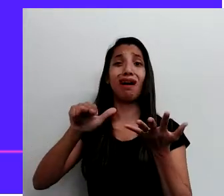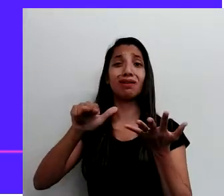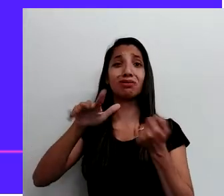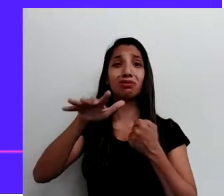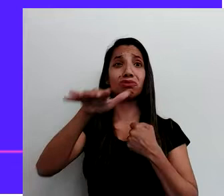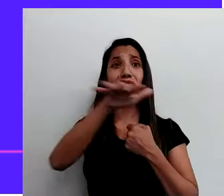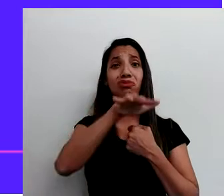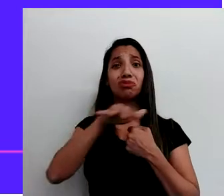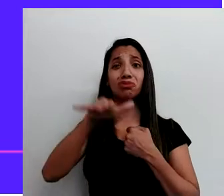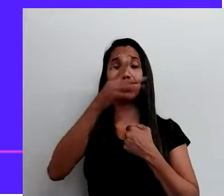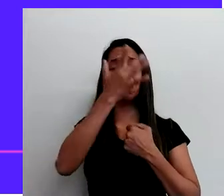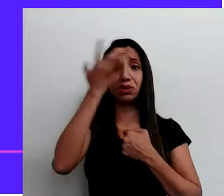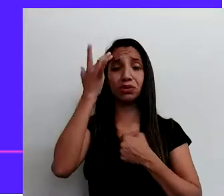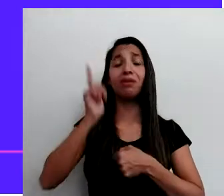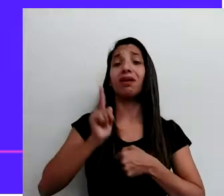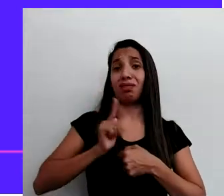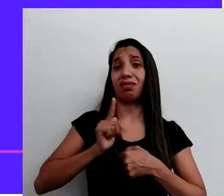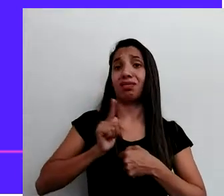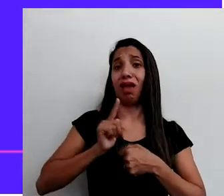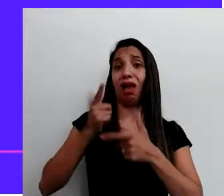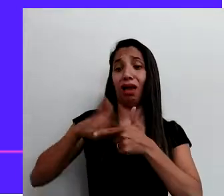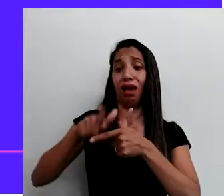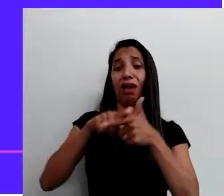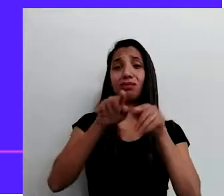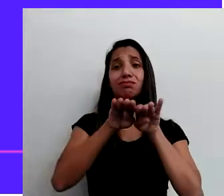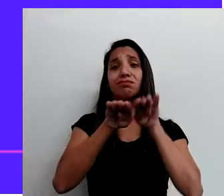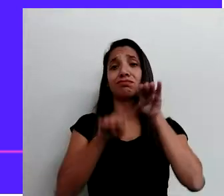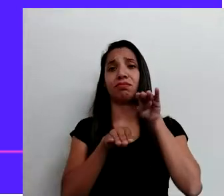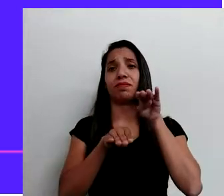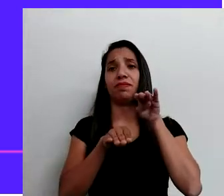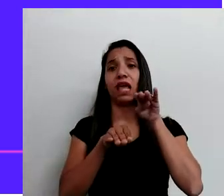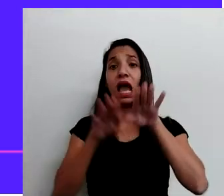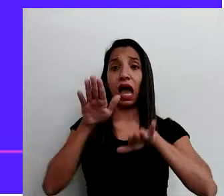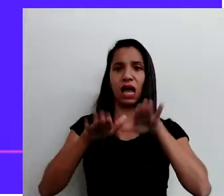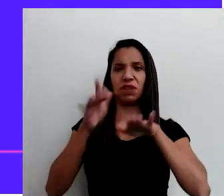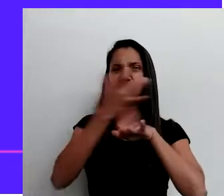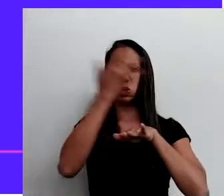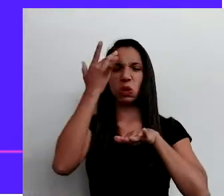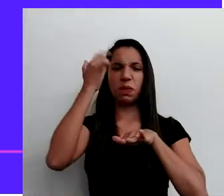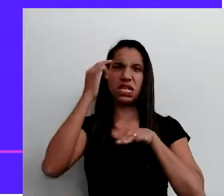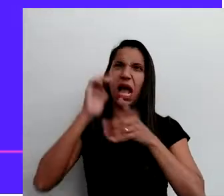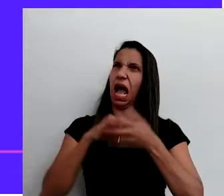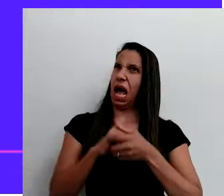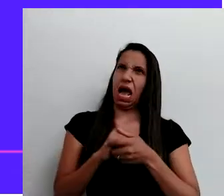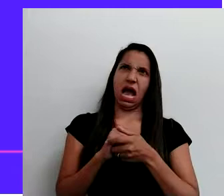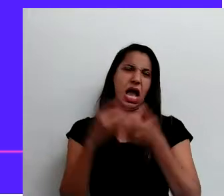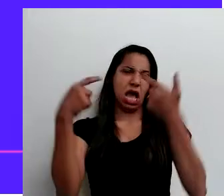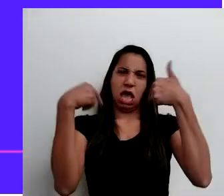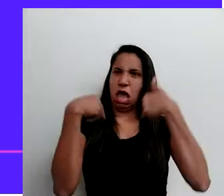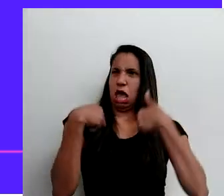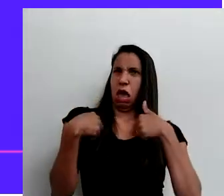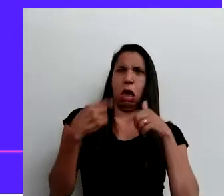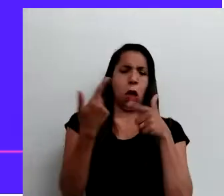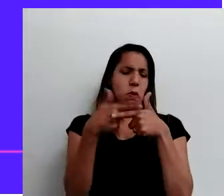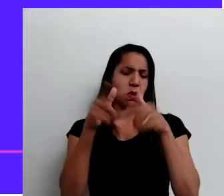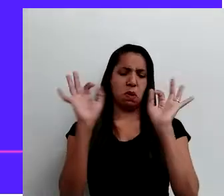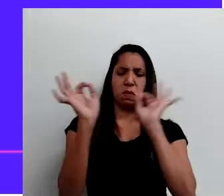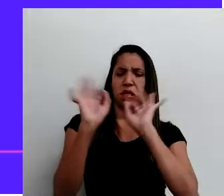achar que você não é pessoalmente impactado por essa questão, mas olha aqui,